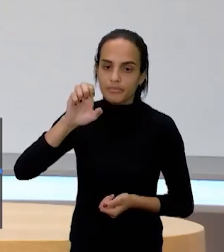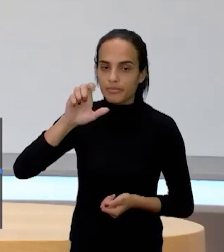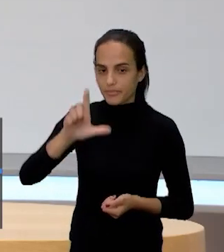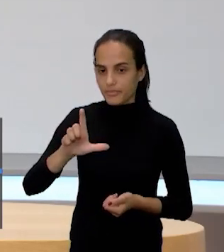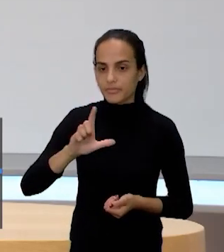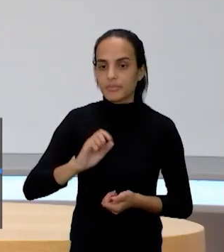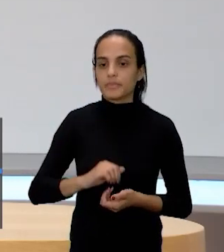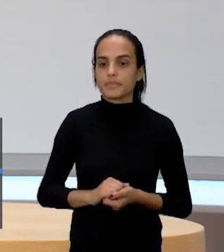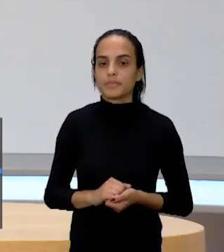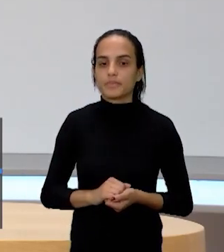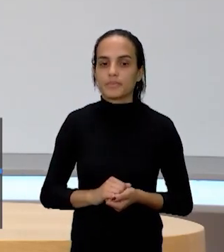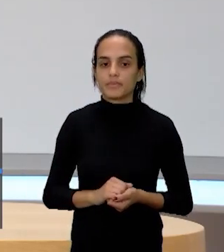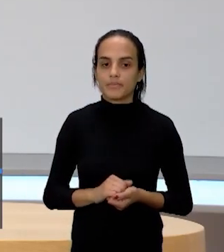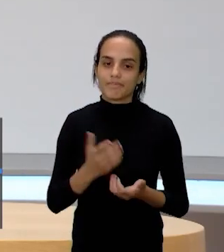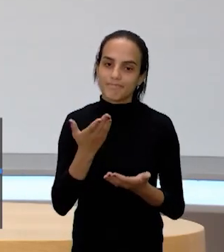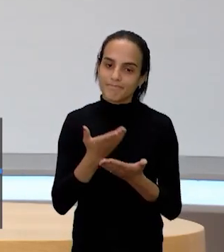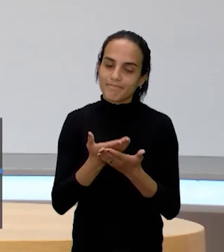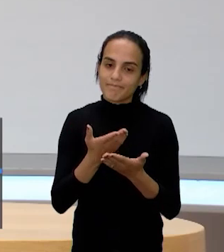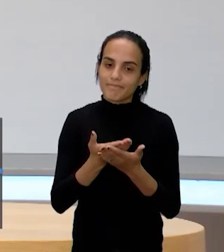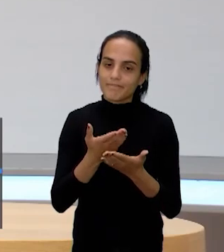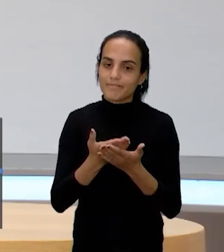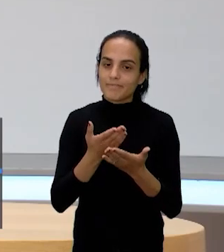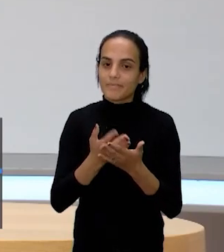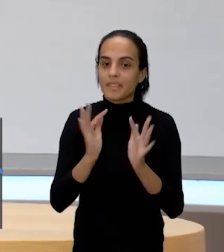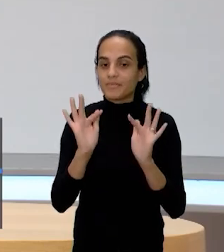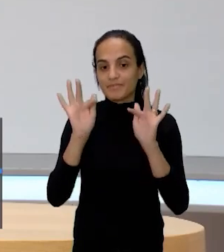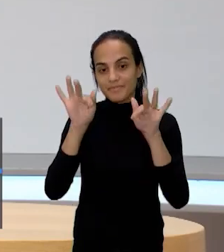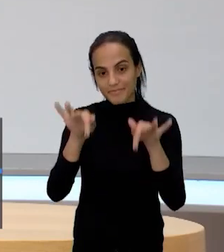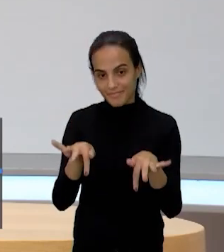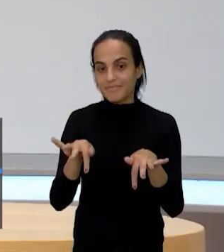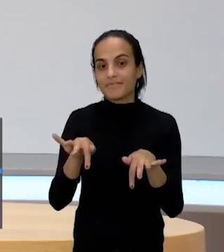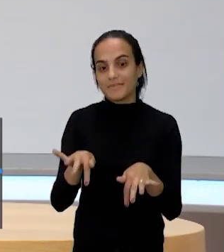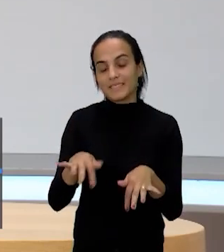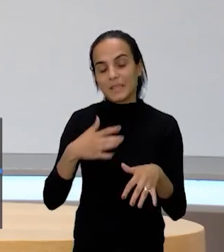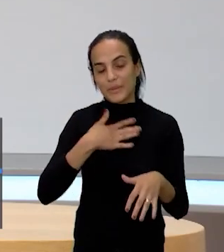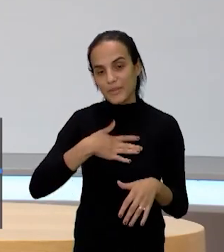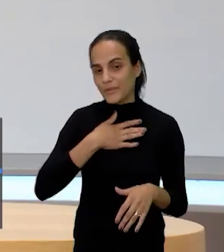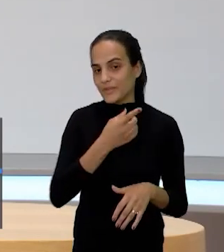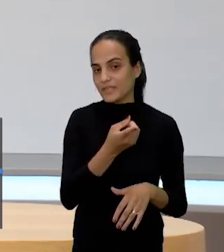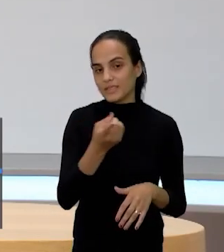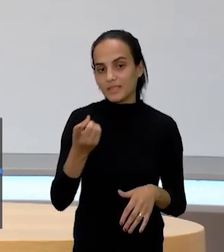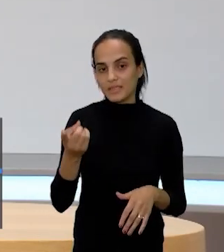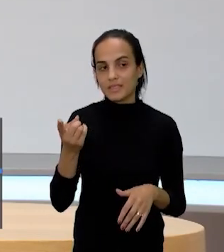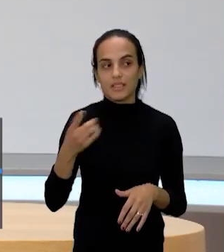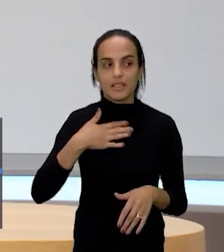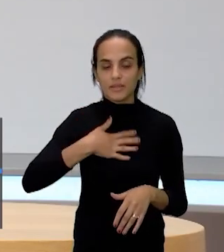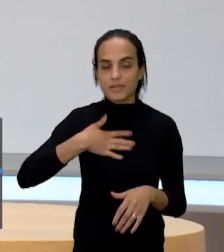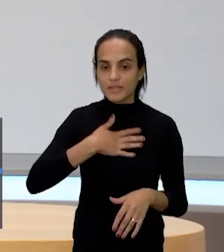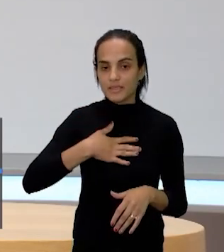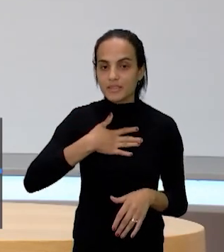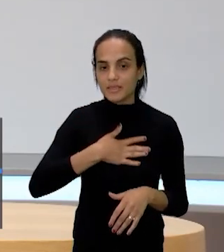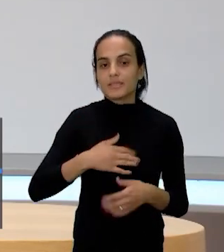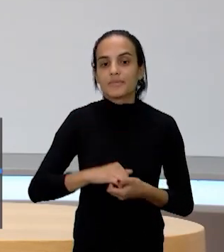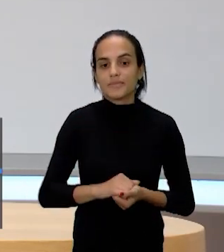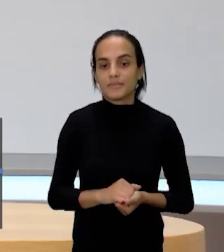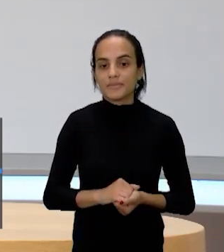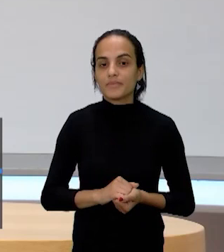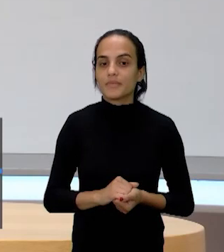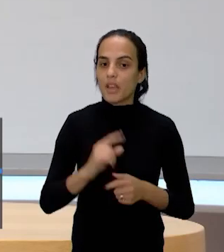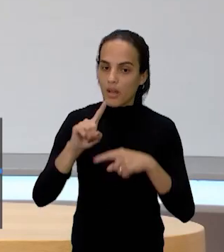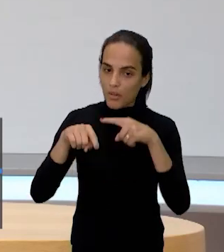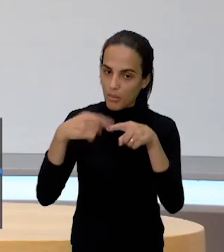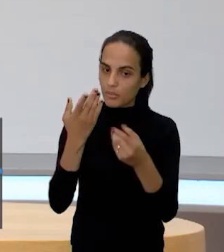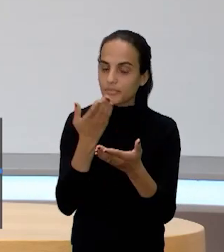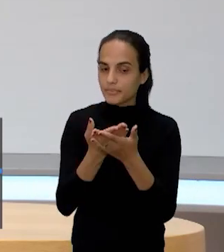gel. E a aula acabou, espero que vocês tenham gostado. Na próxima aula a gente vai continuar sobre o assunto de